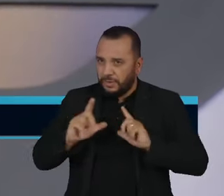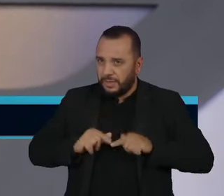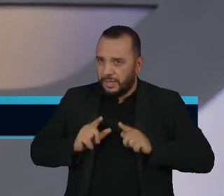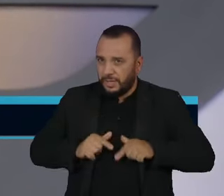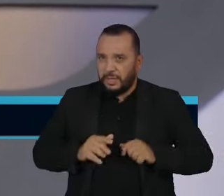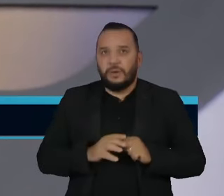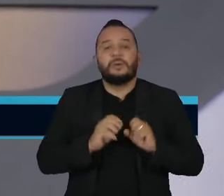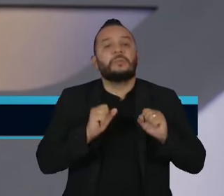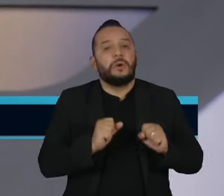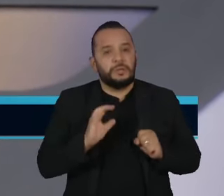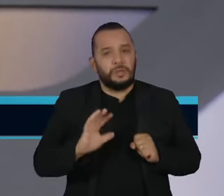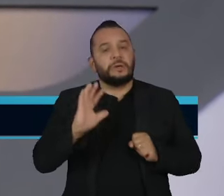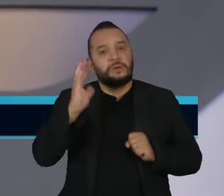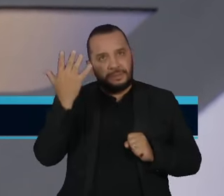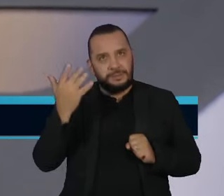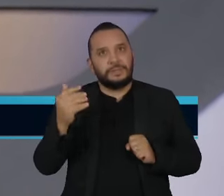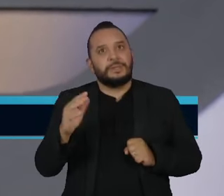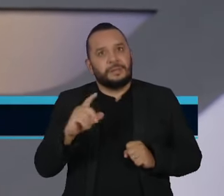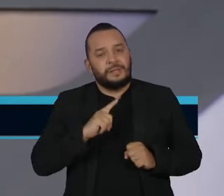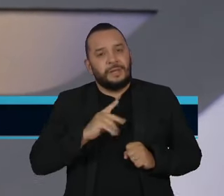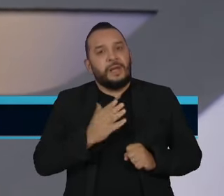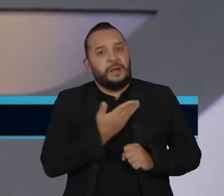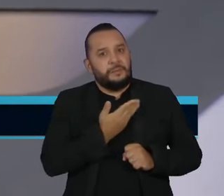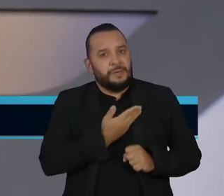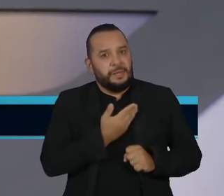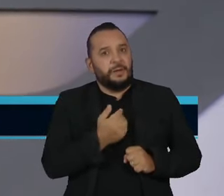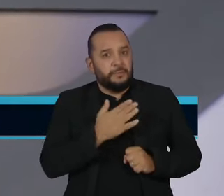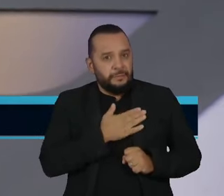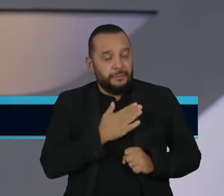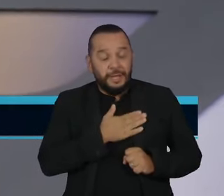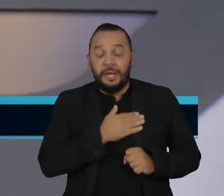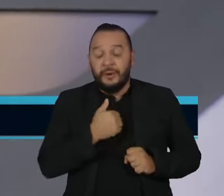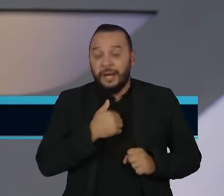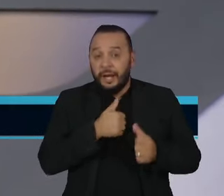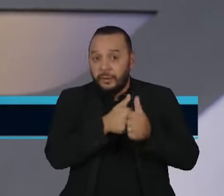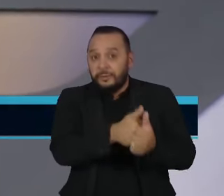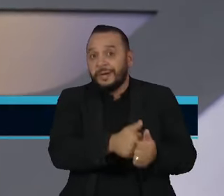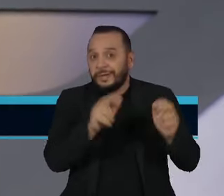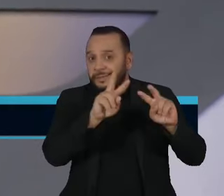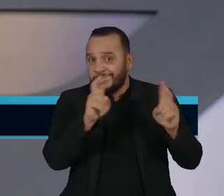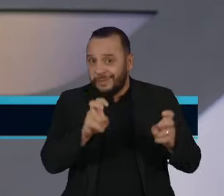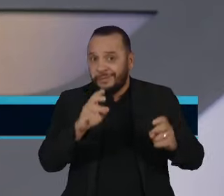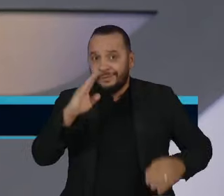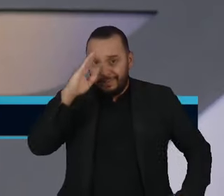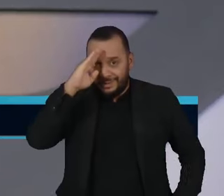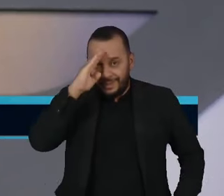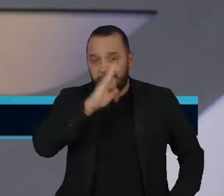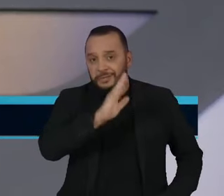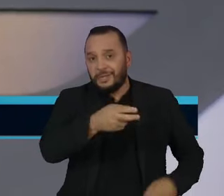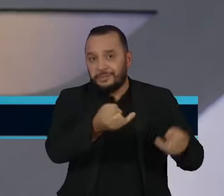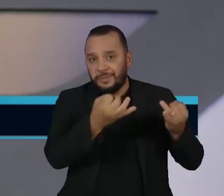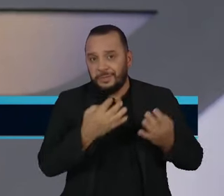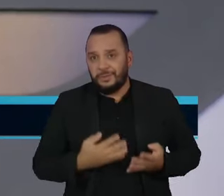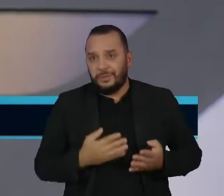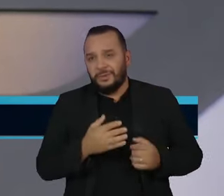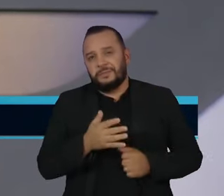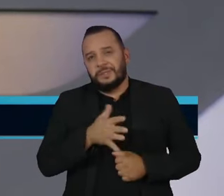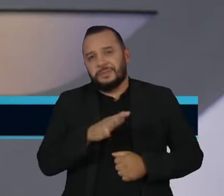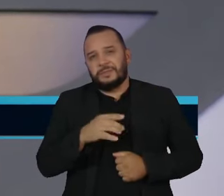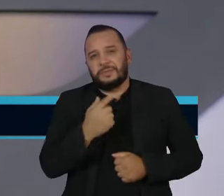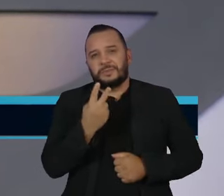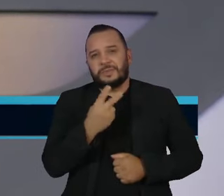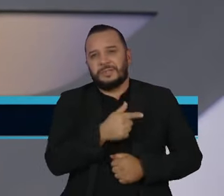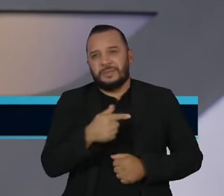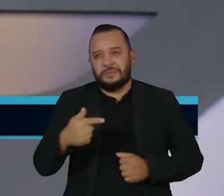Tem uns conhecidos meus, amigos, que acompanham muito essa questão internacional, a questão militar, né? E eles já tinham cantado essa bola cerca de duas